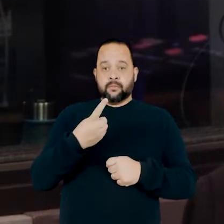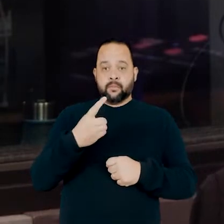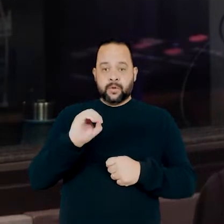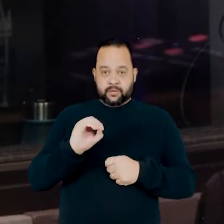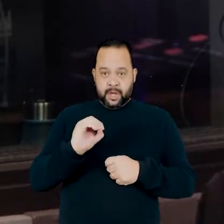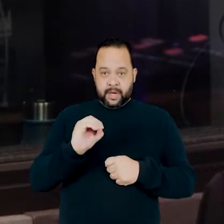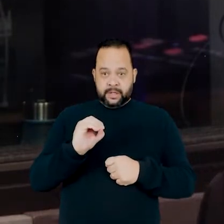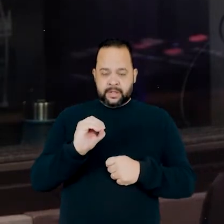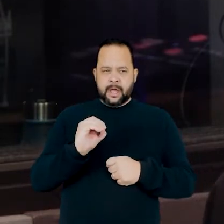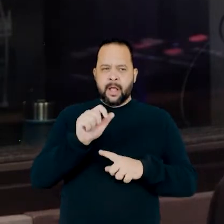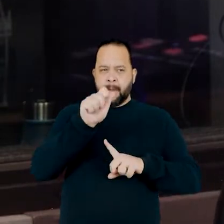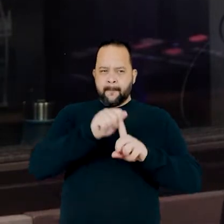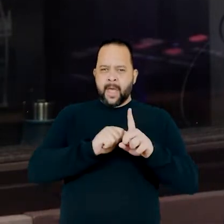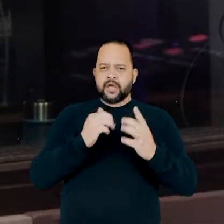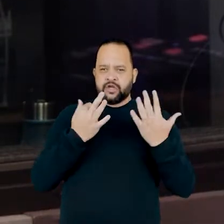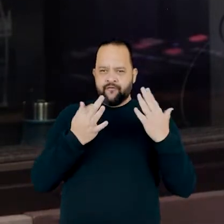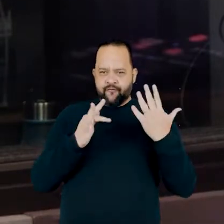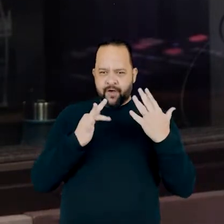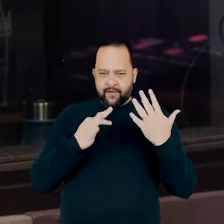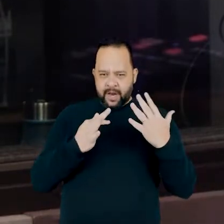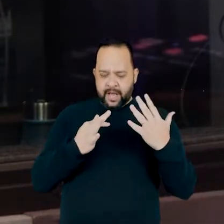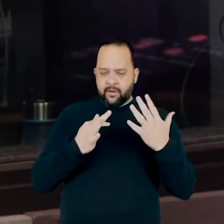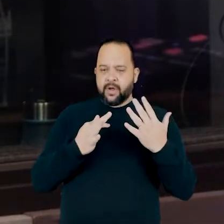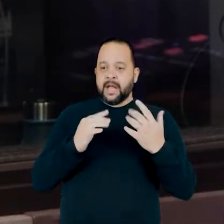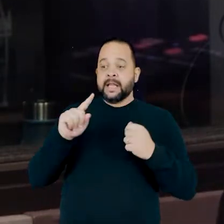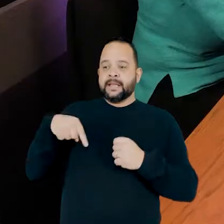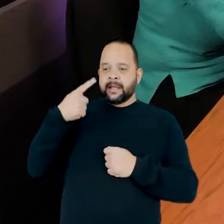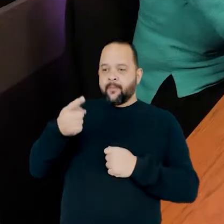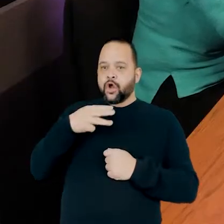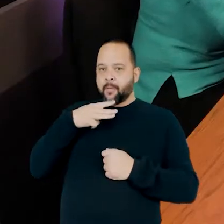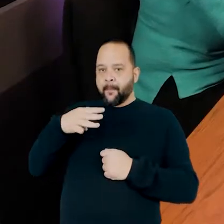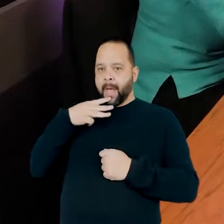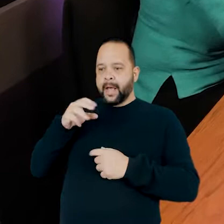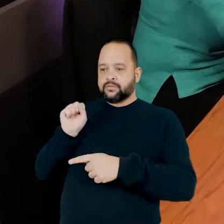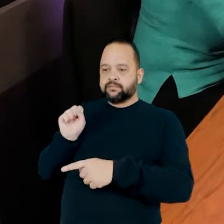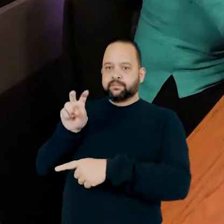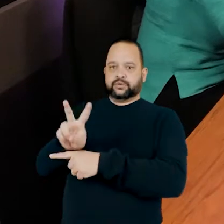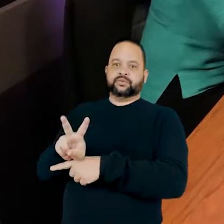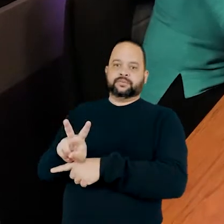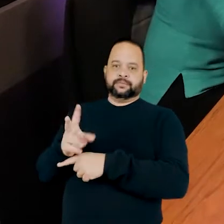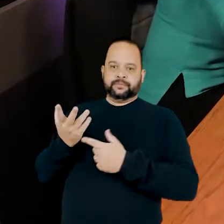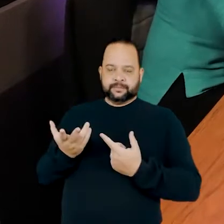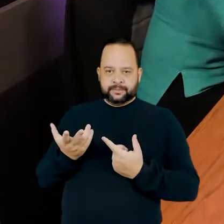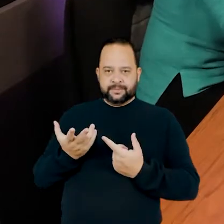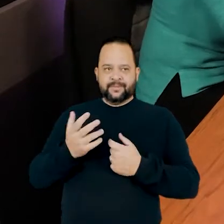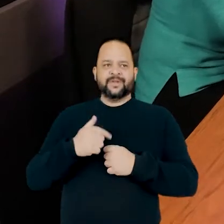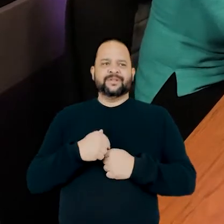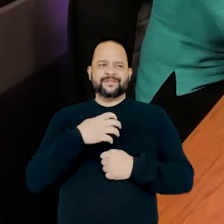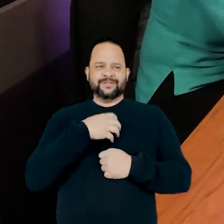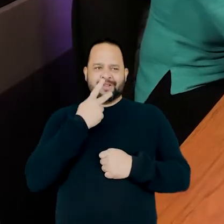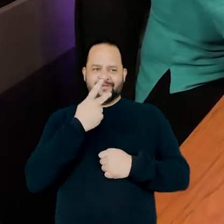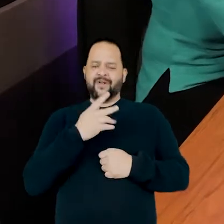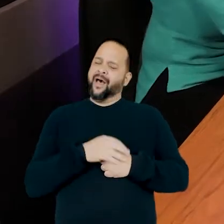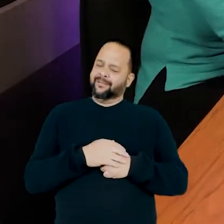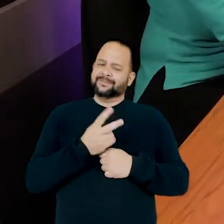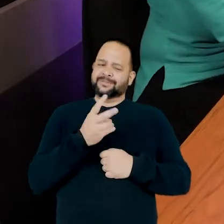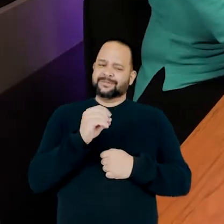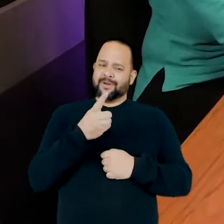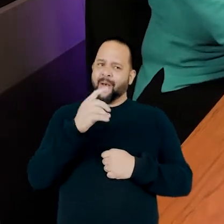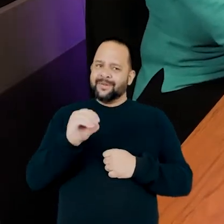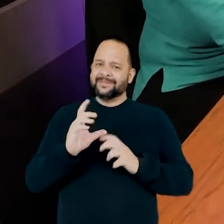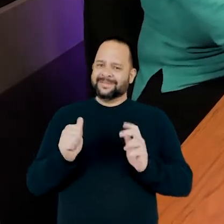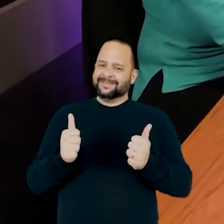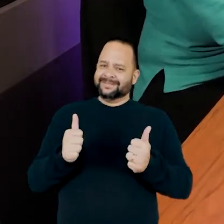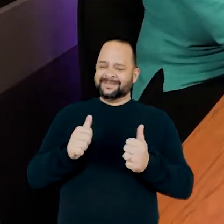São Paulo em fevereiro e em março de 2010 eu já estava trabalhando. Do jeito que você falou, nossa, eu achei que... É 2010, pô, falou